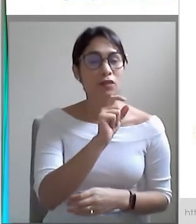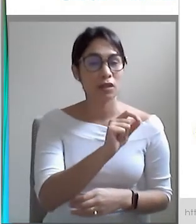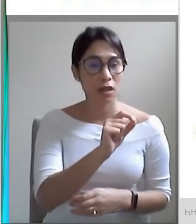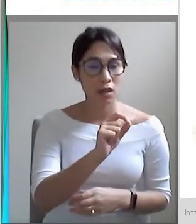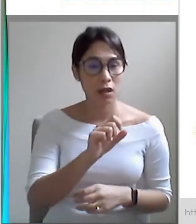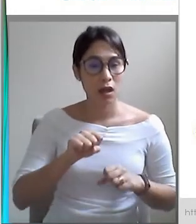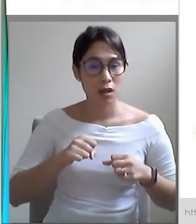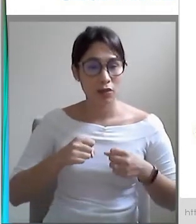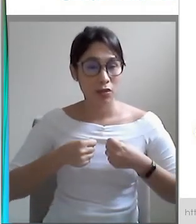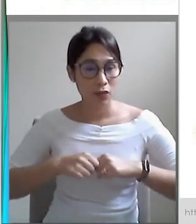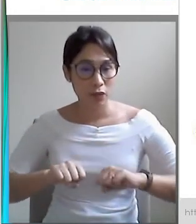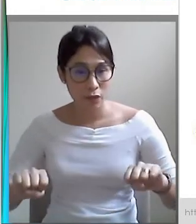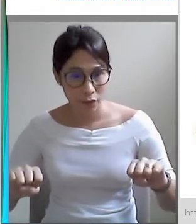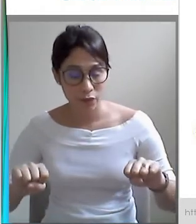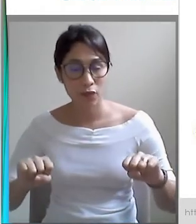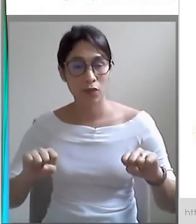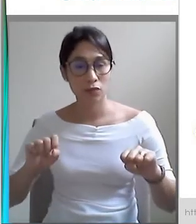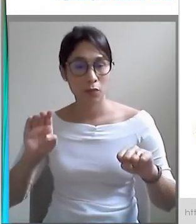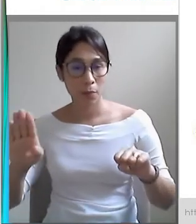plasmócitos.